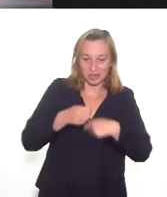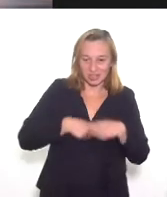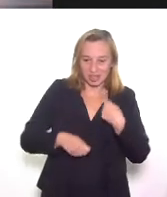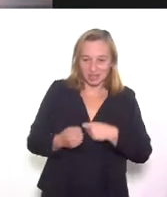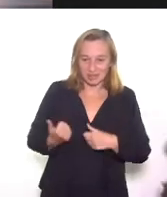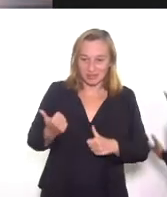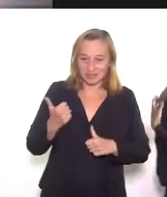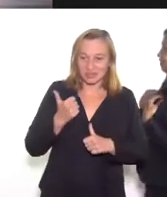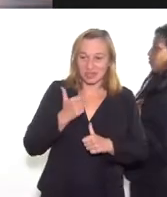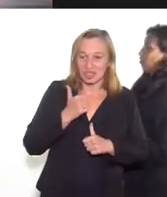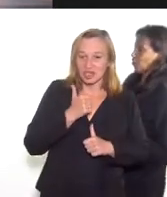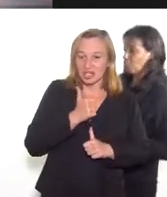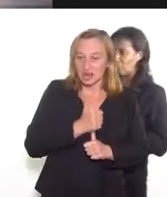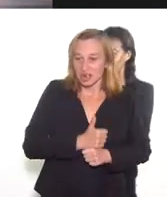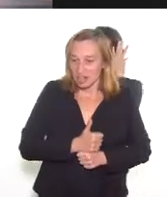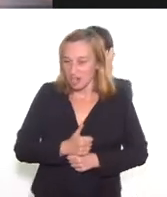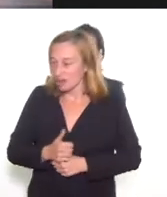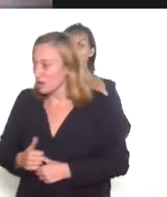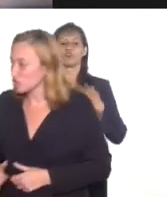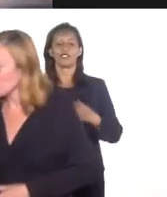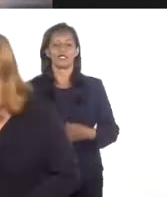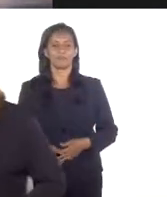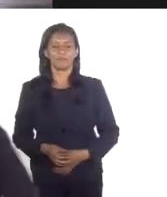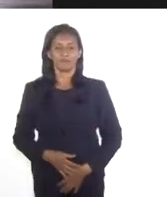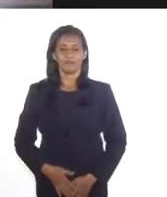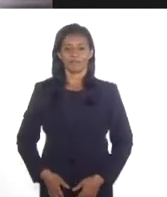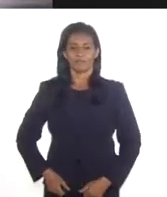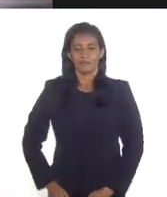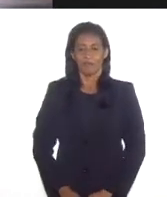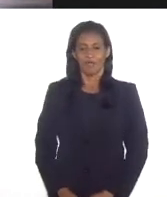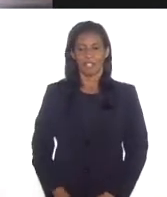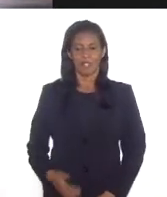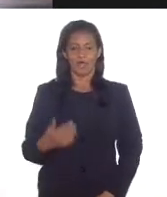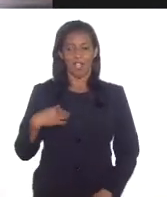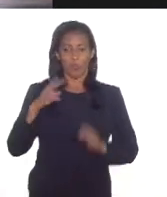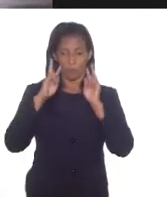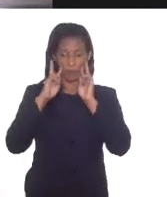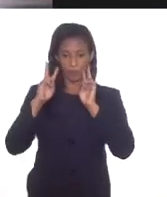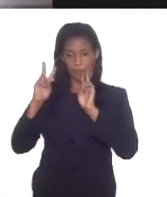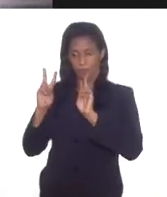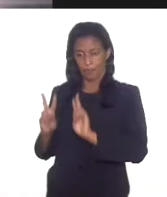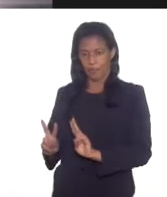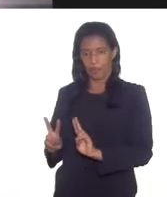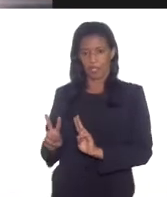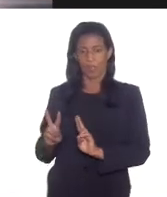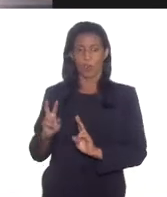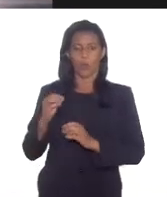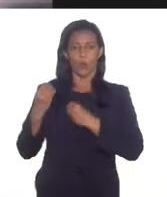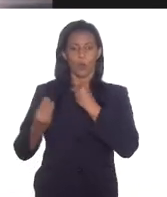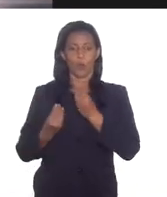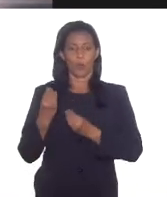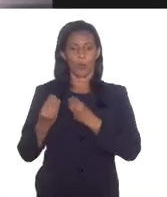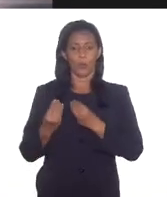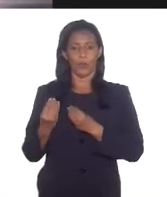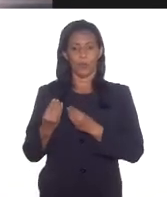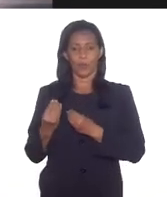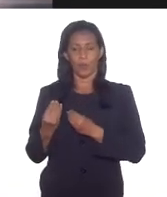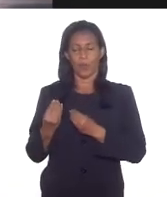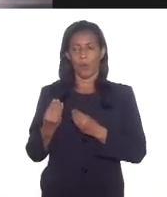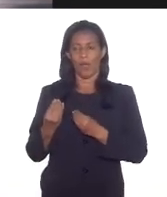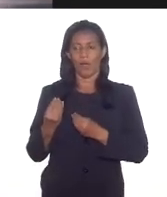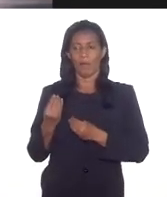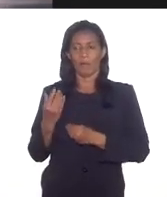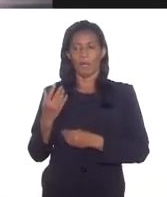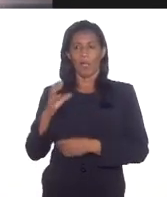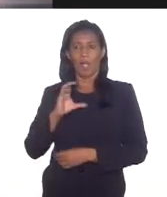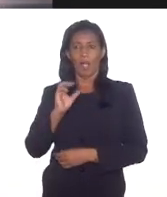gestor de um município. E isso tudo está sendo feito, para, a meu ver, como campanha para governador. Mas não